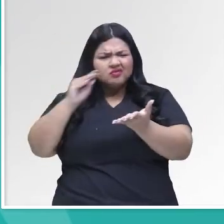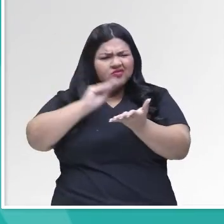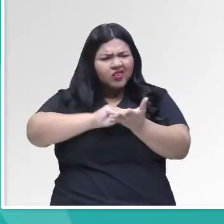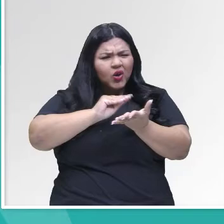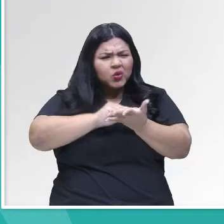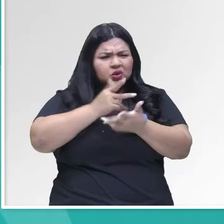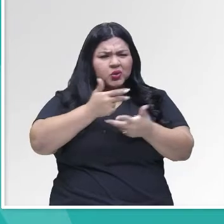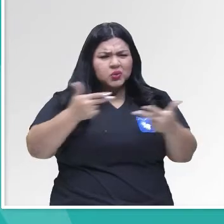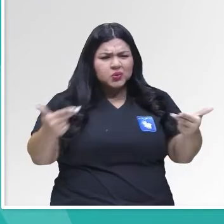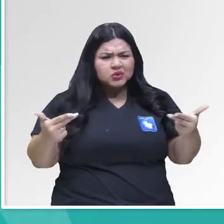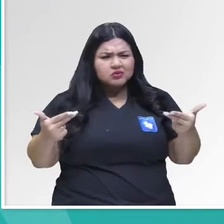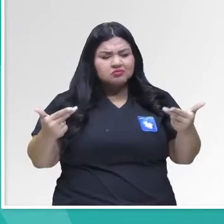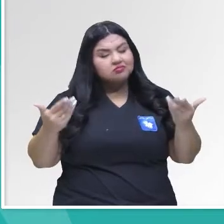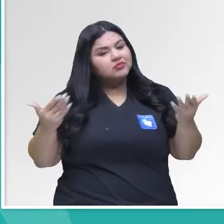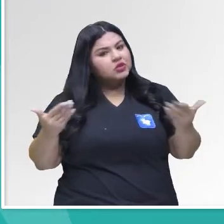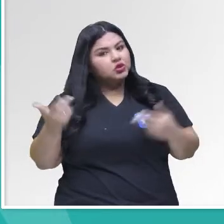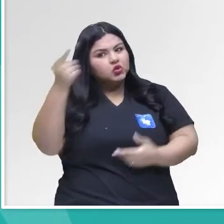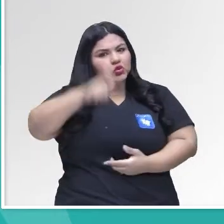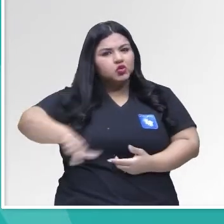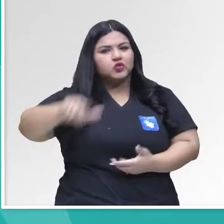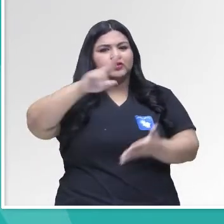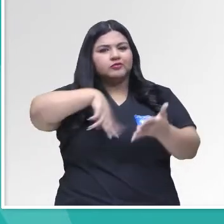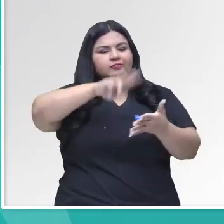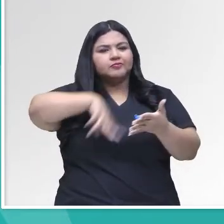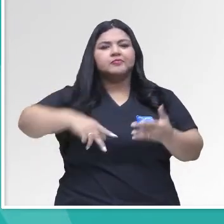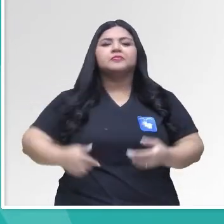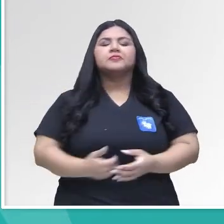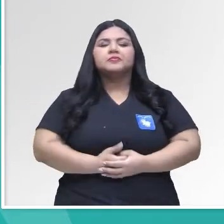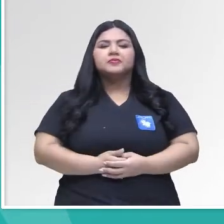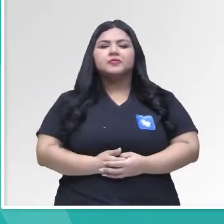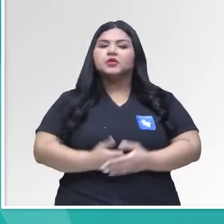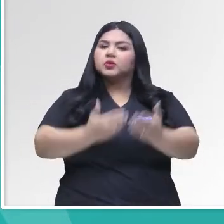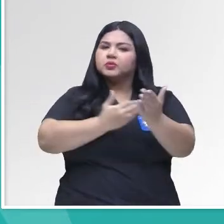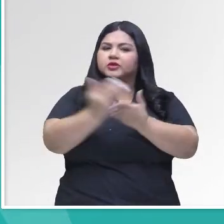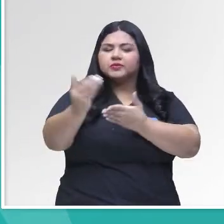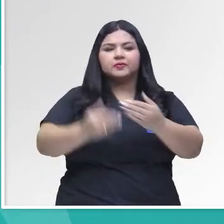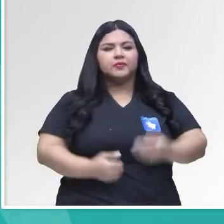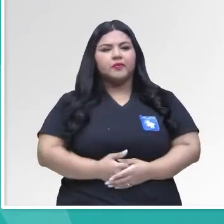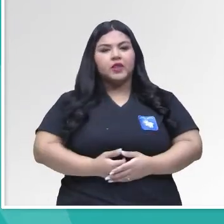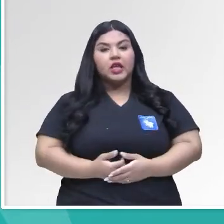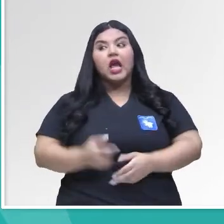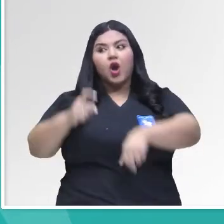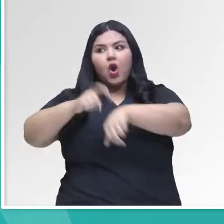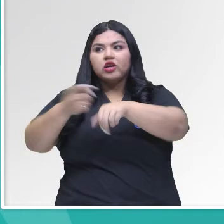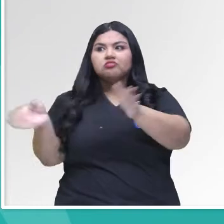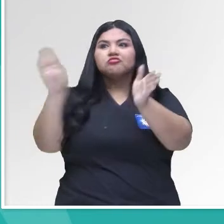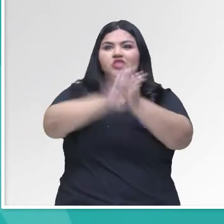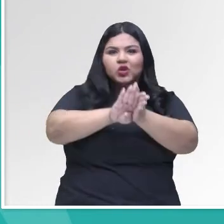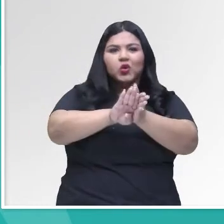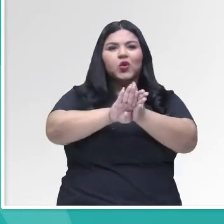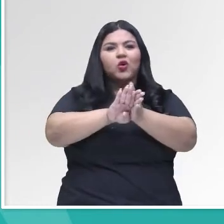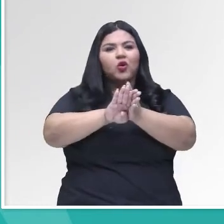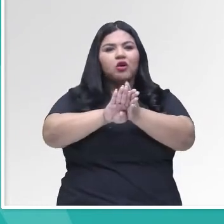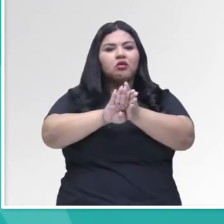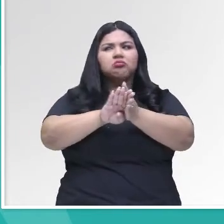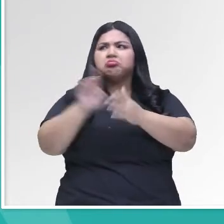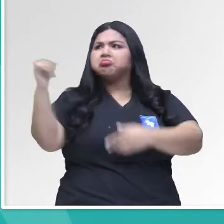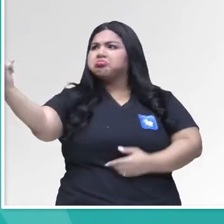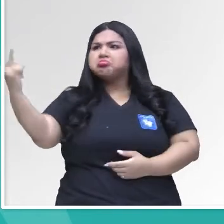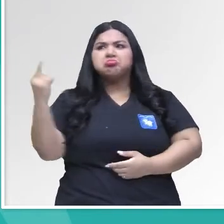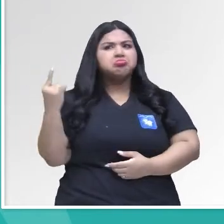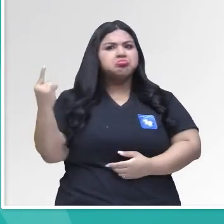verdade? Vamos ler novamente? Vamos ler? Vamos começando então. Chegou a hora. Ele não